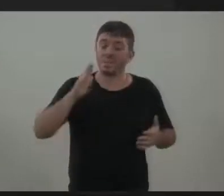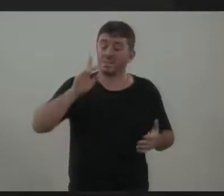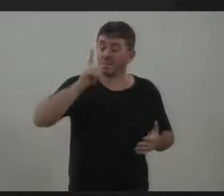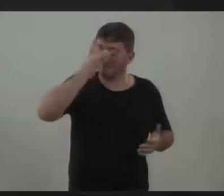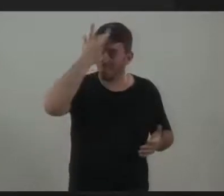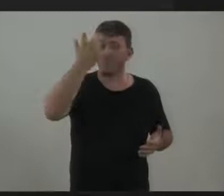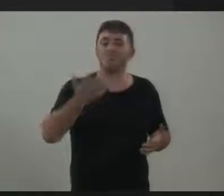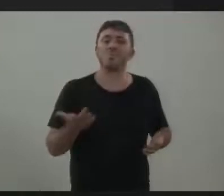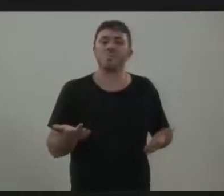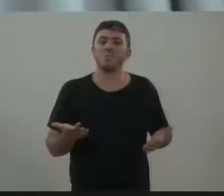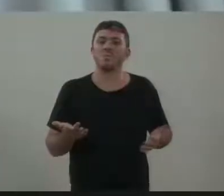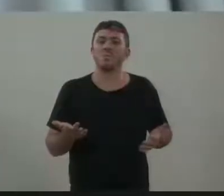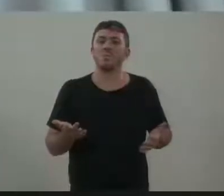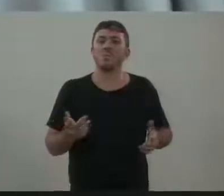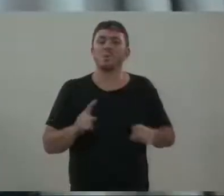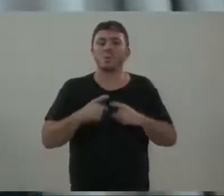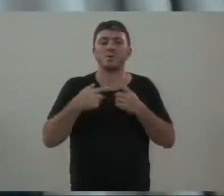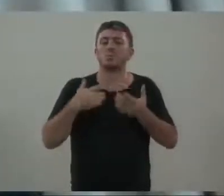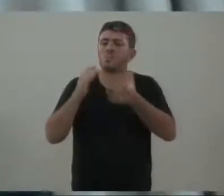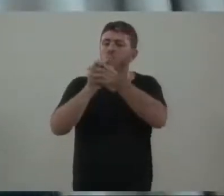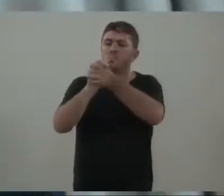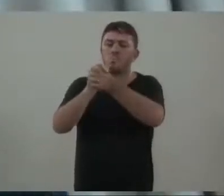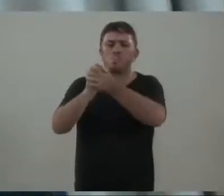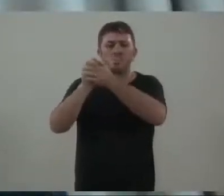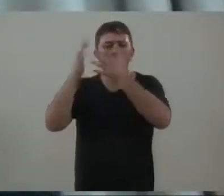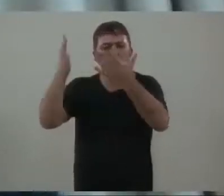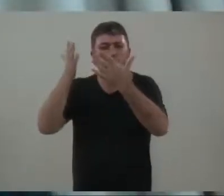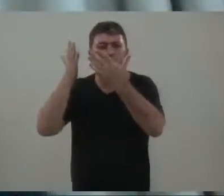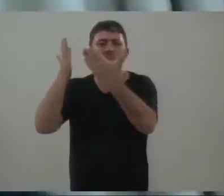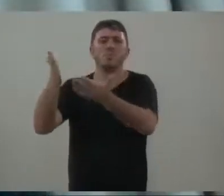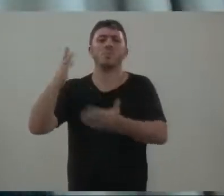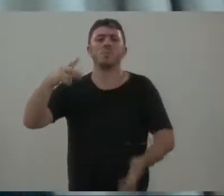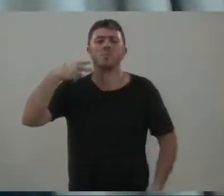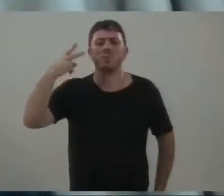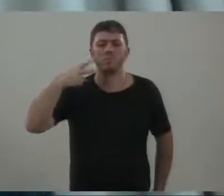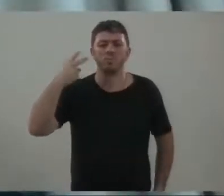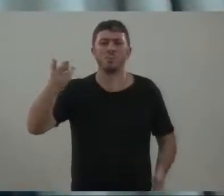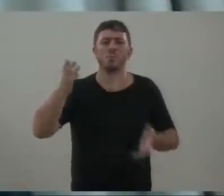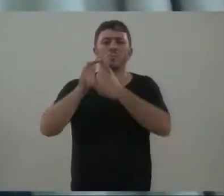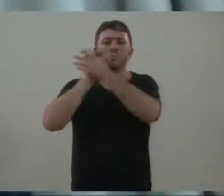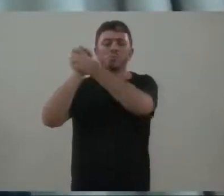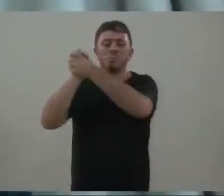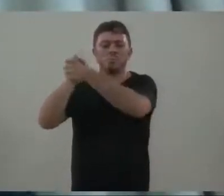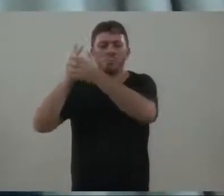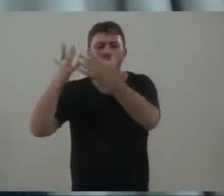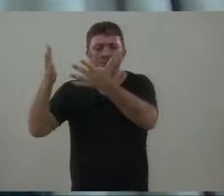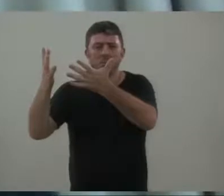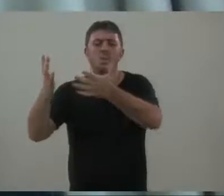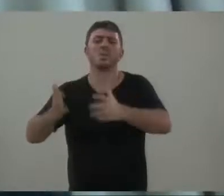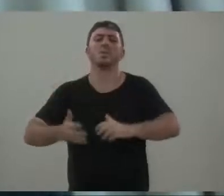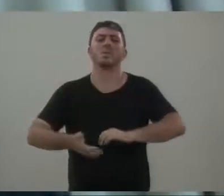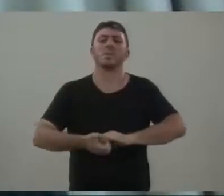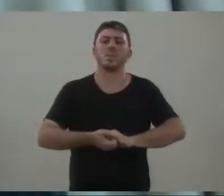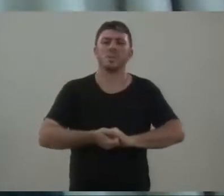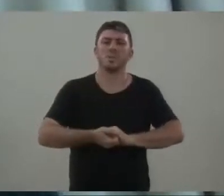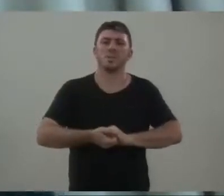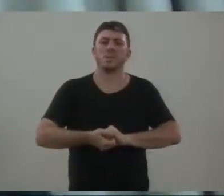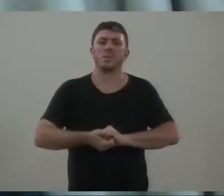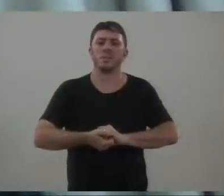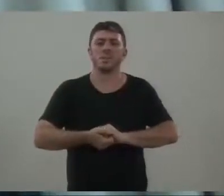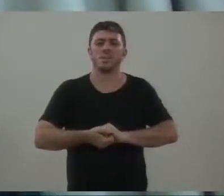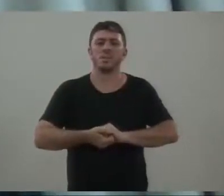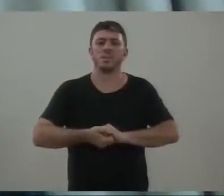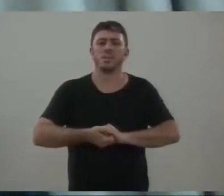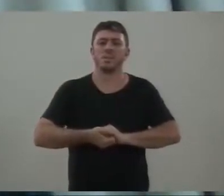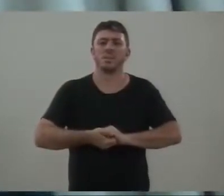quero cumprimentar Vossa Excelência. É um fruto maravilhoso. Parabéns, Carlos Florentino. Obrigado,